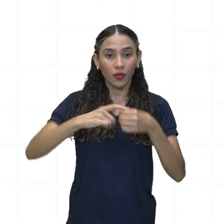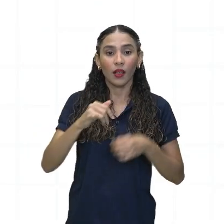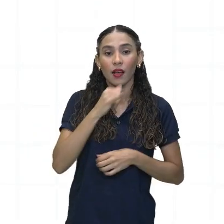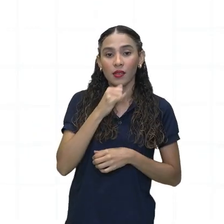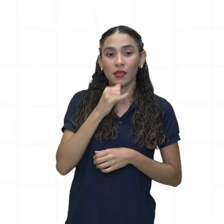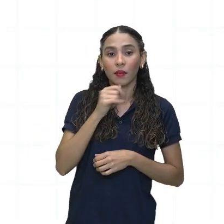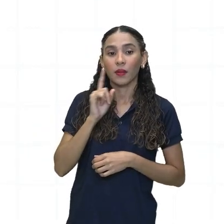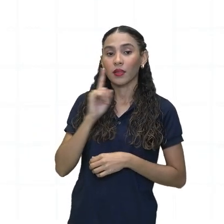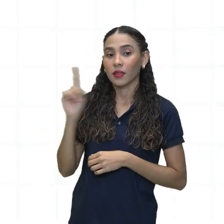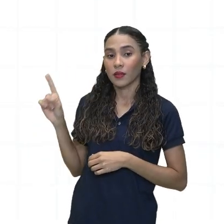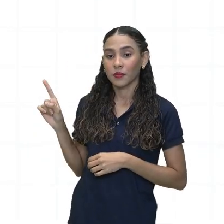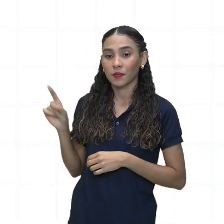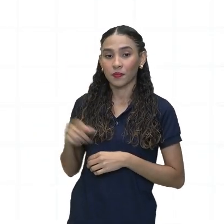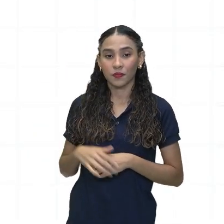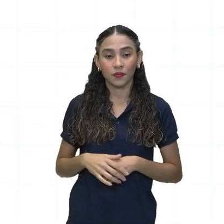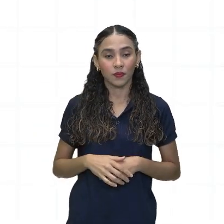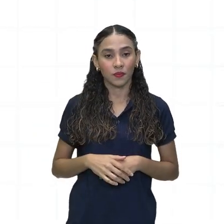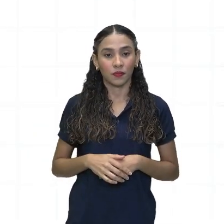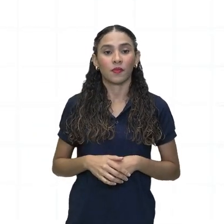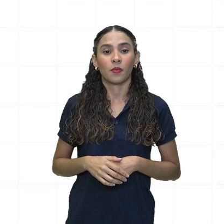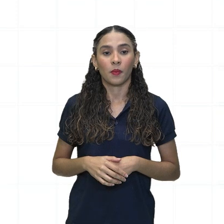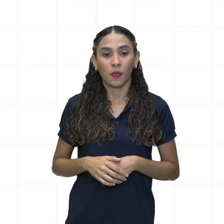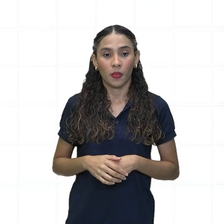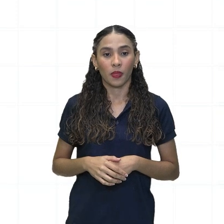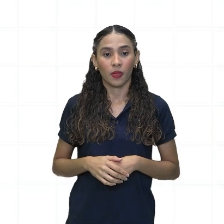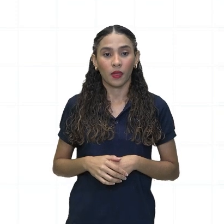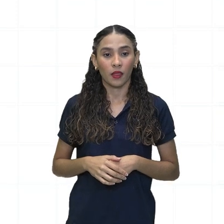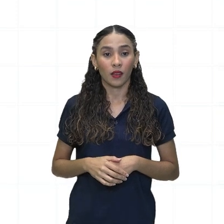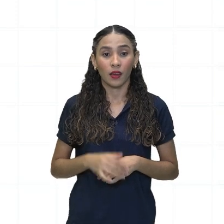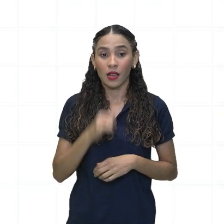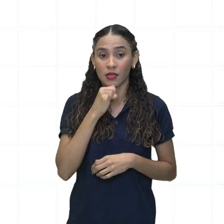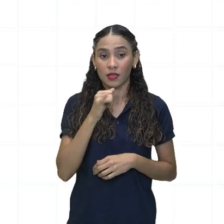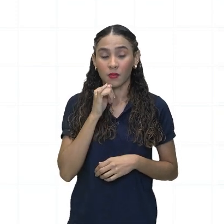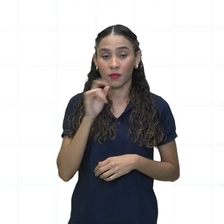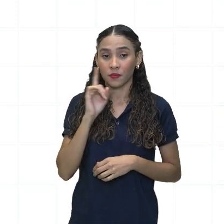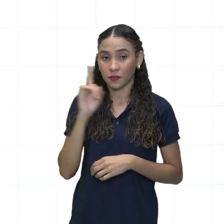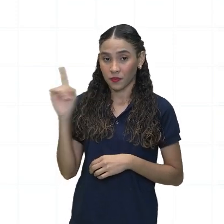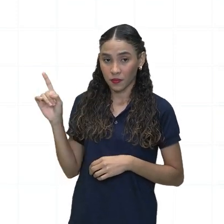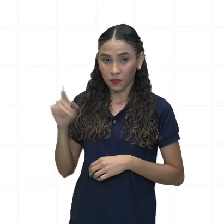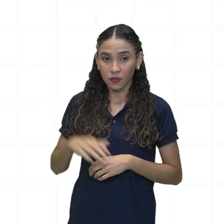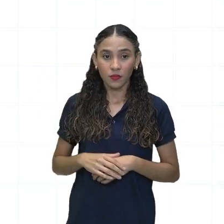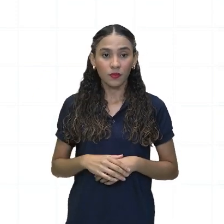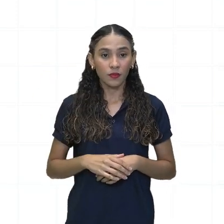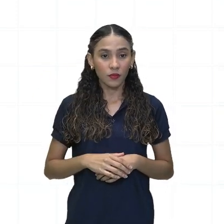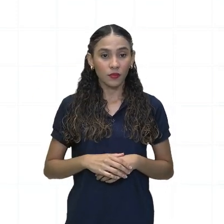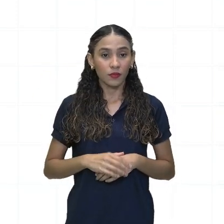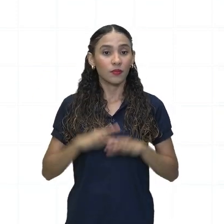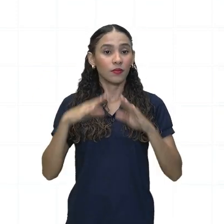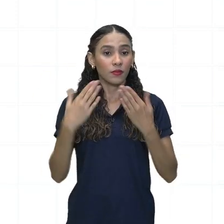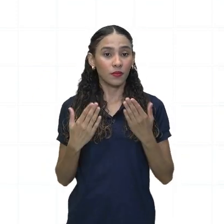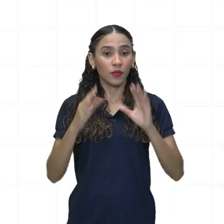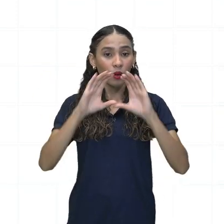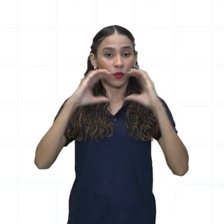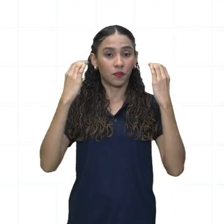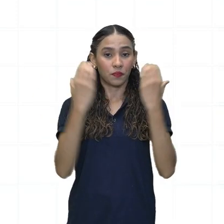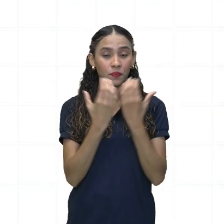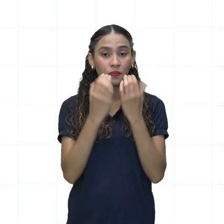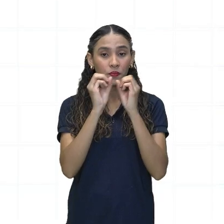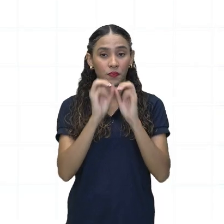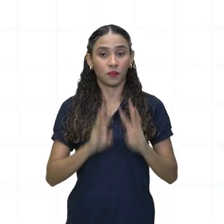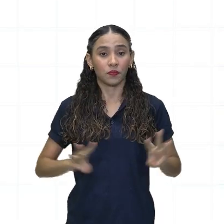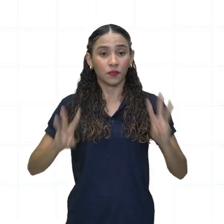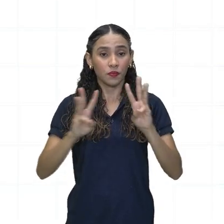olhem só, acompanhem na cartela, tá? Então, olhem aí. A Conferência das Nações Unidas sobre